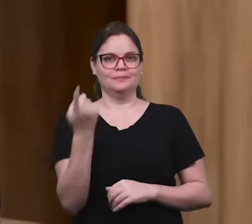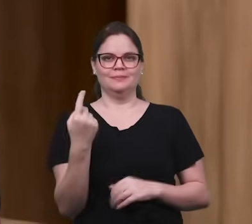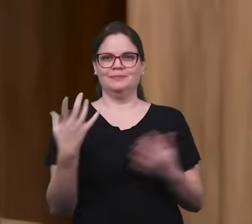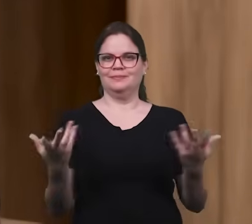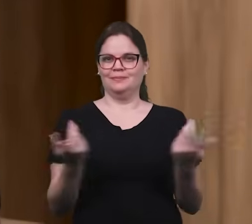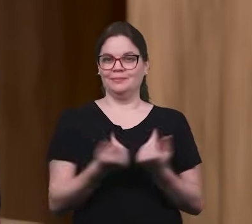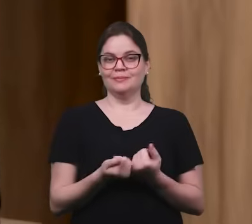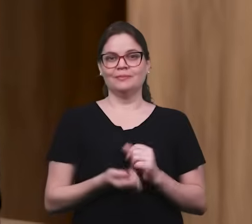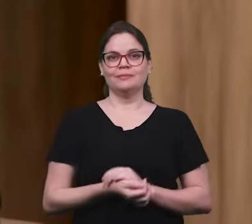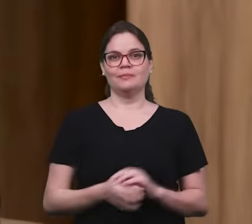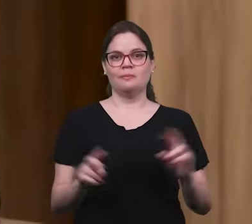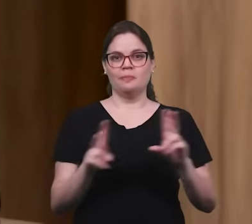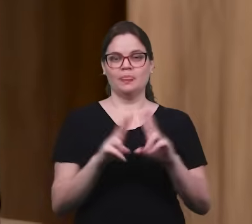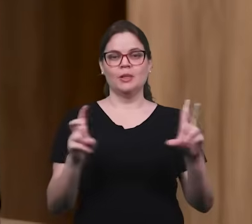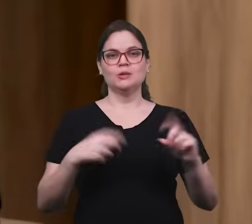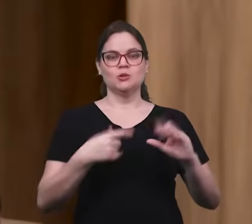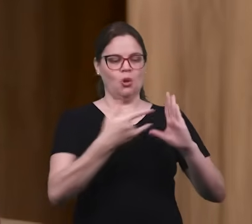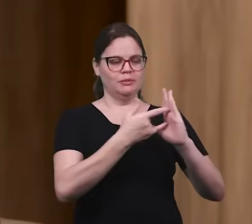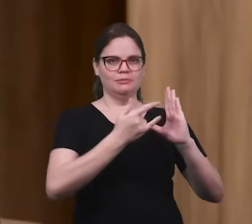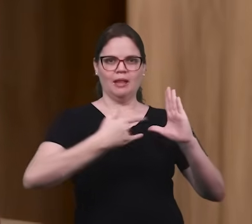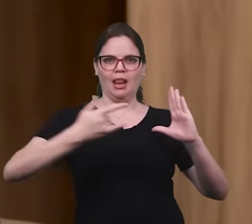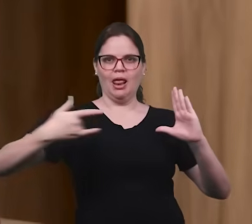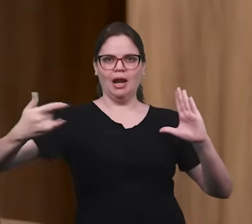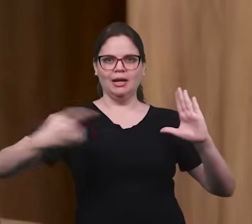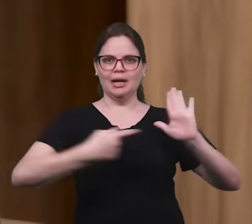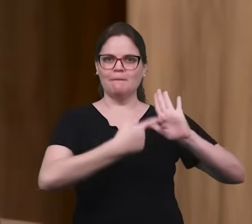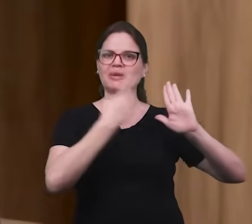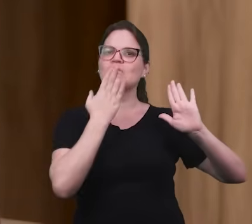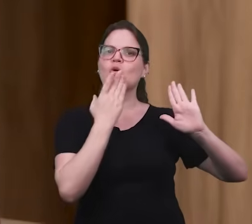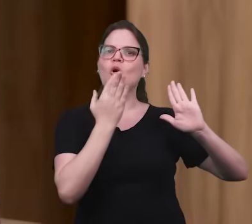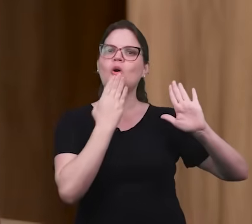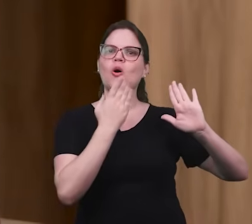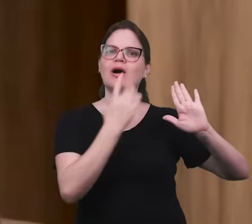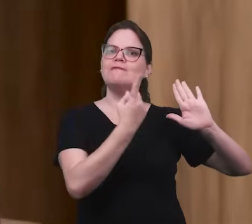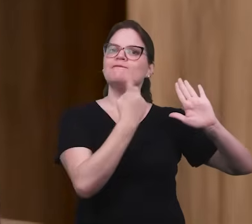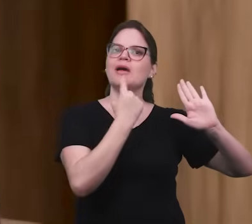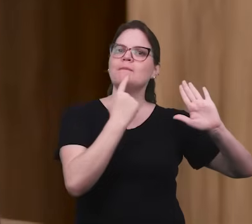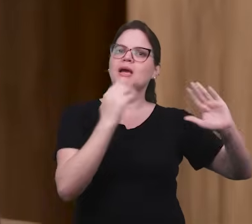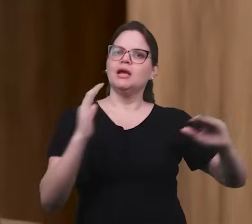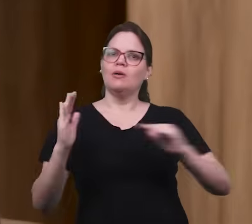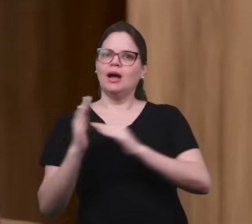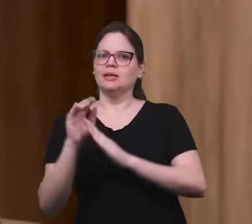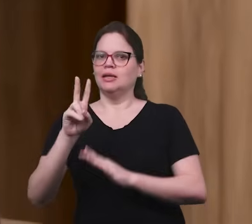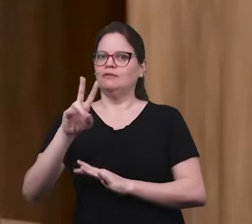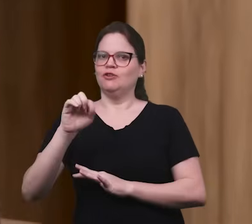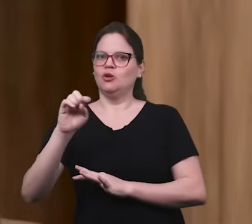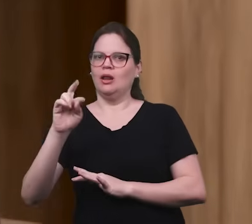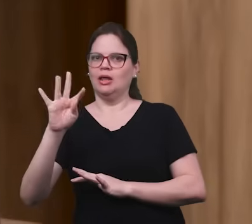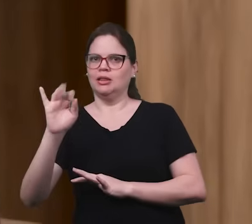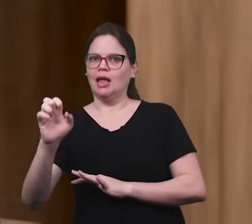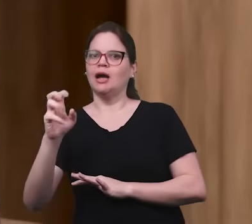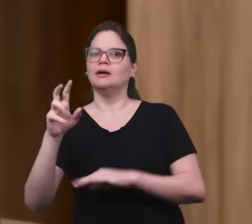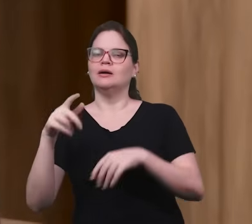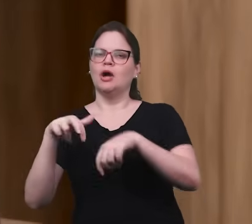até dessa questão do espectro eletromagnético, Sim. é maravilhoso. A gente pode até falar um pouquinho mais sobre isso depois, mas